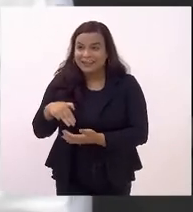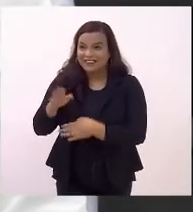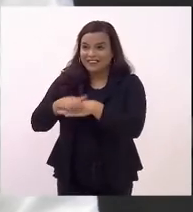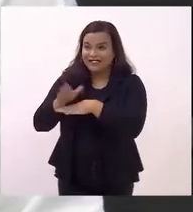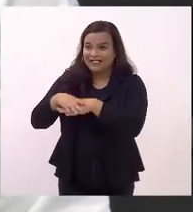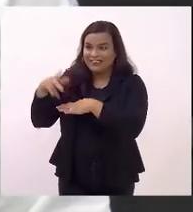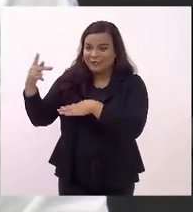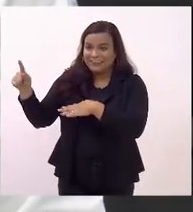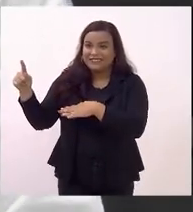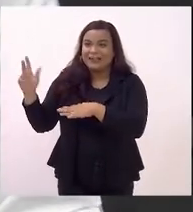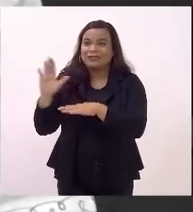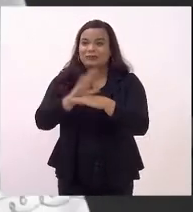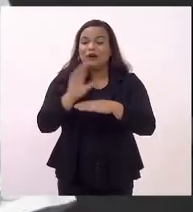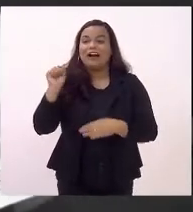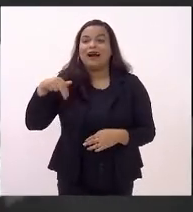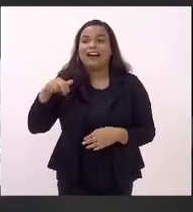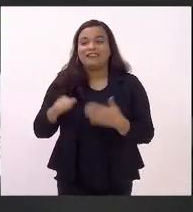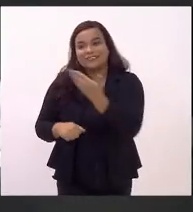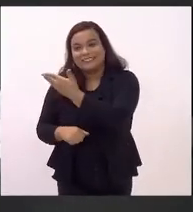Ana.